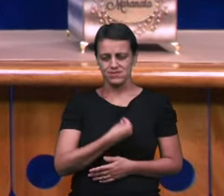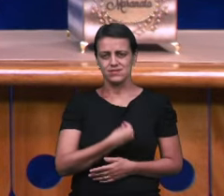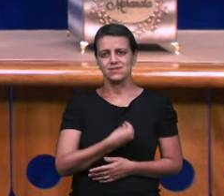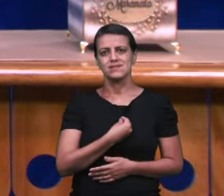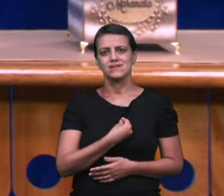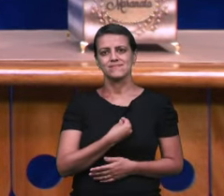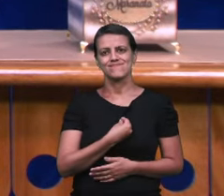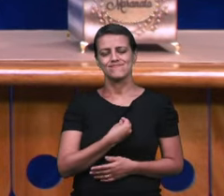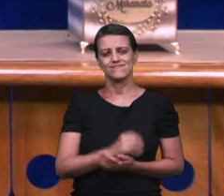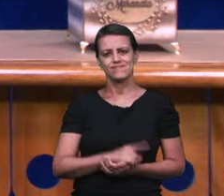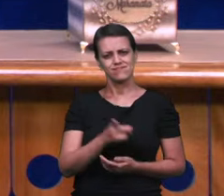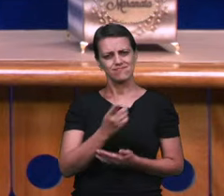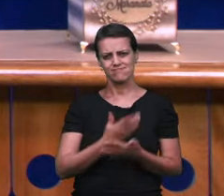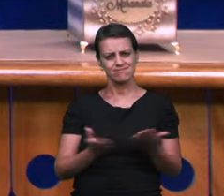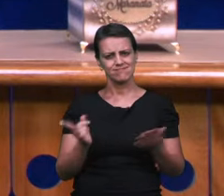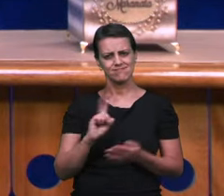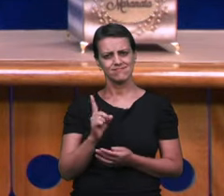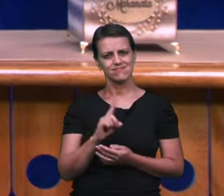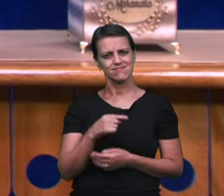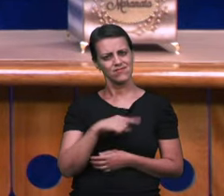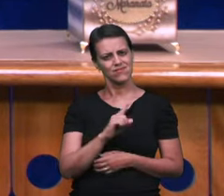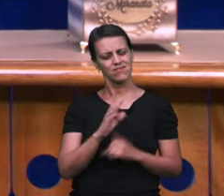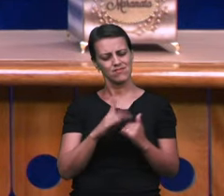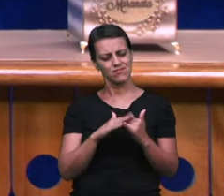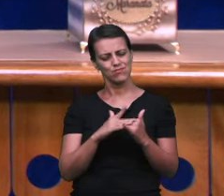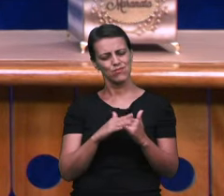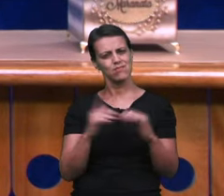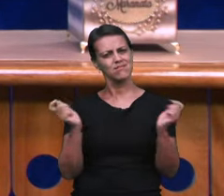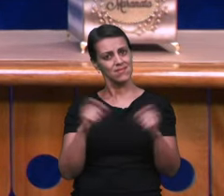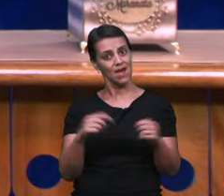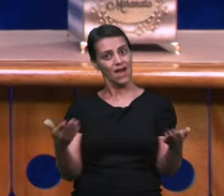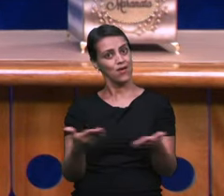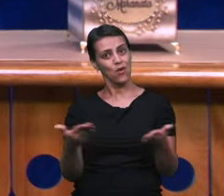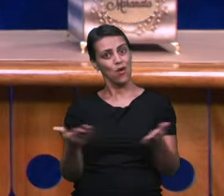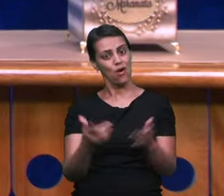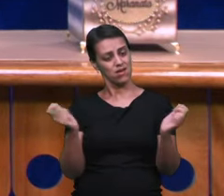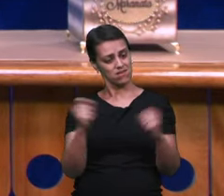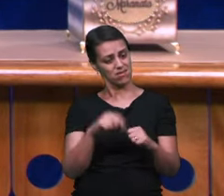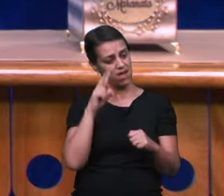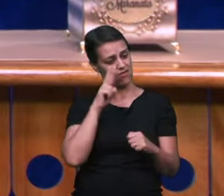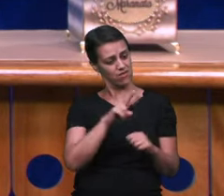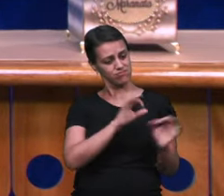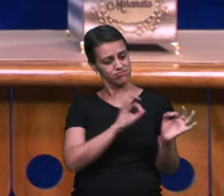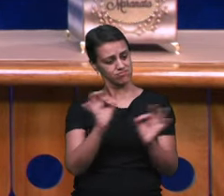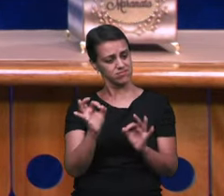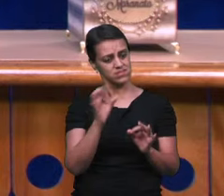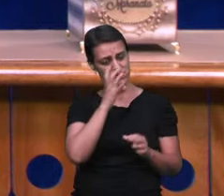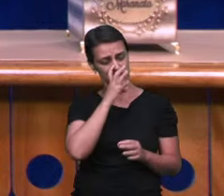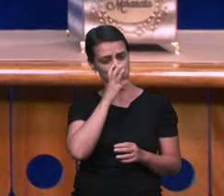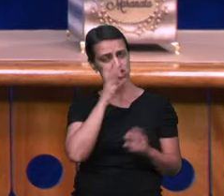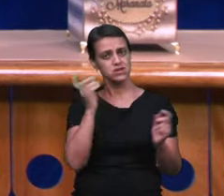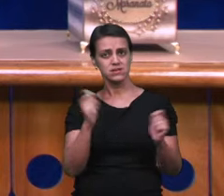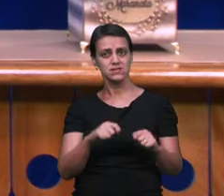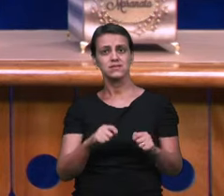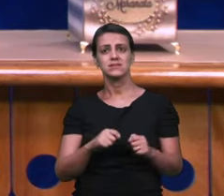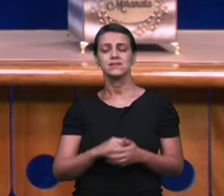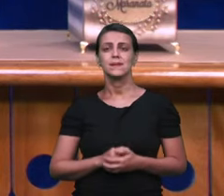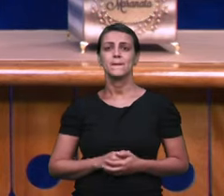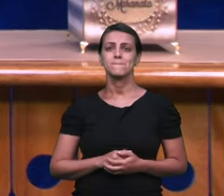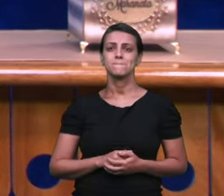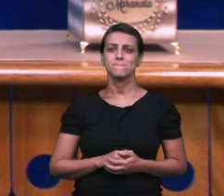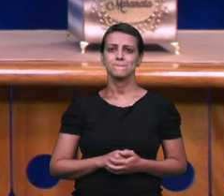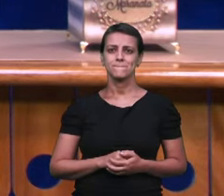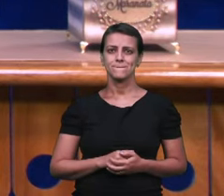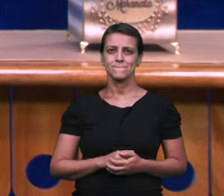você já está no nosso canal no YouTube, se desejar, pode assistir agora mesmo. Assim que nós encerrarmos aqui, você pode acessar o link e assistir